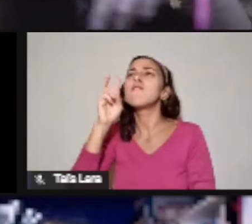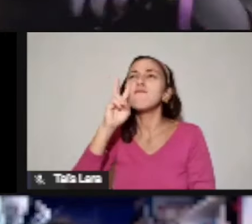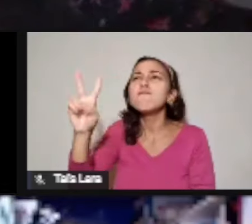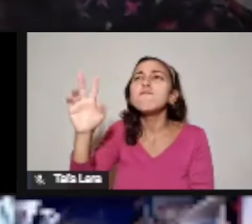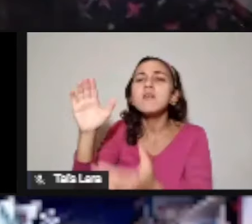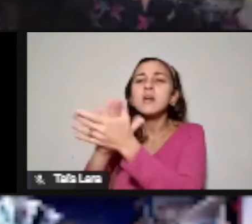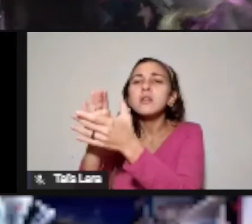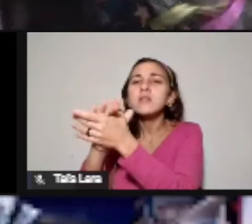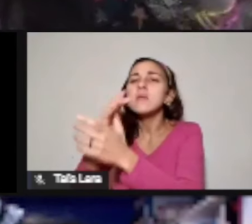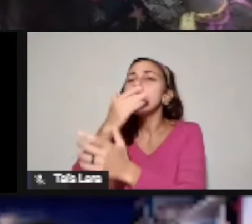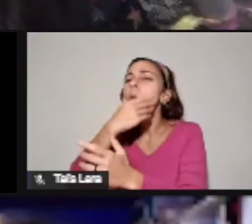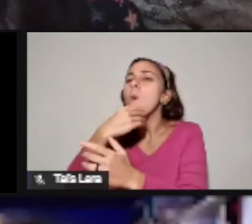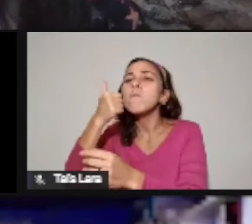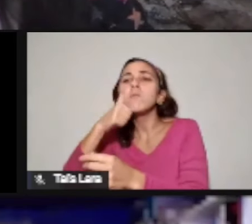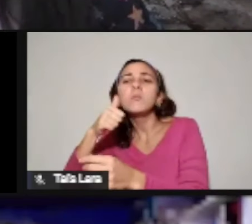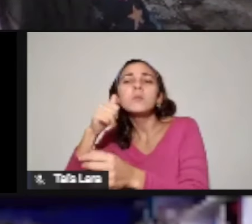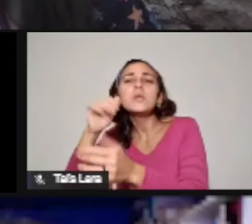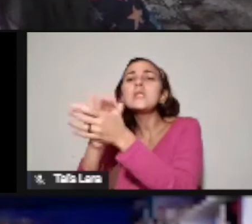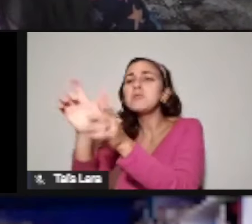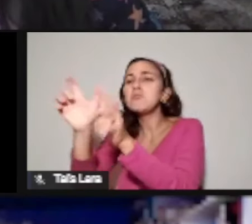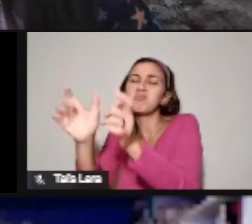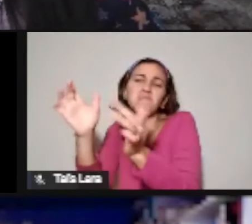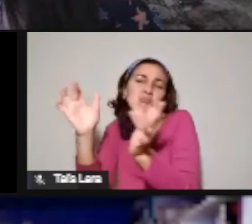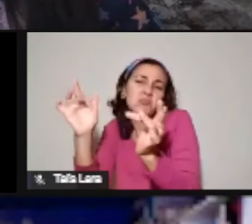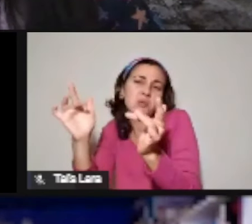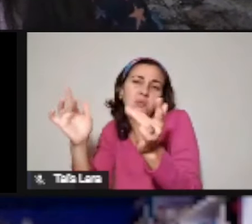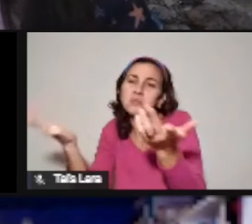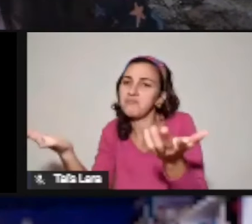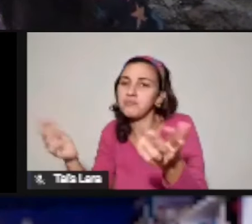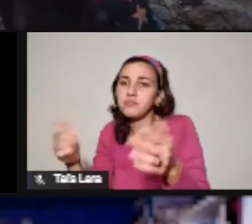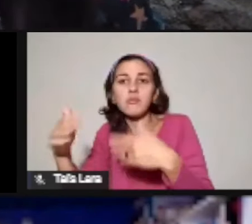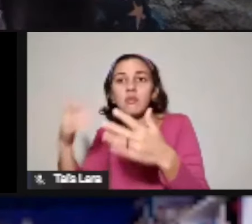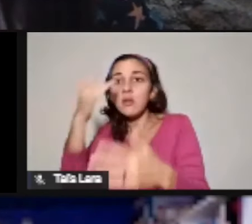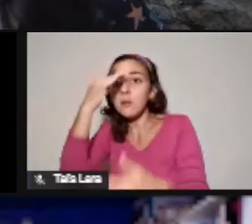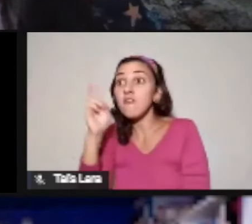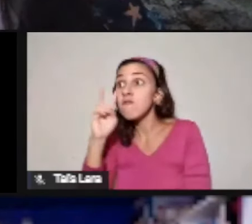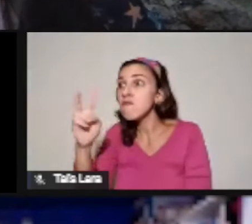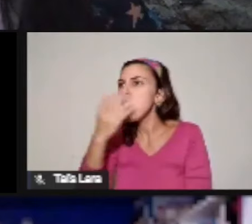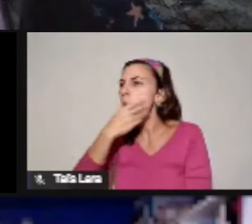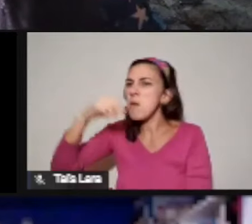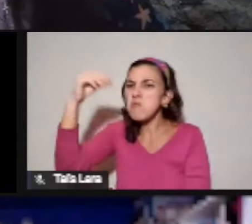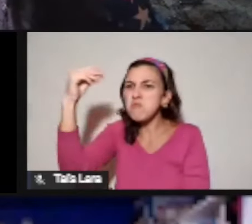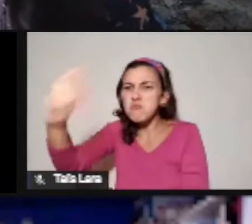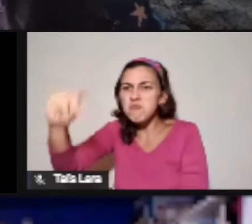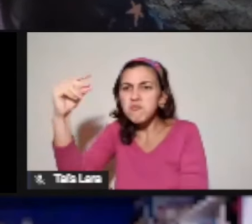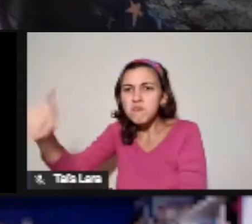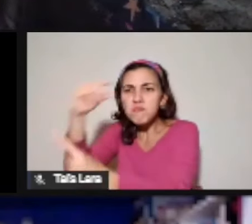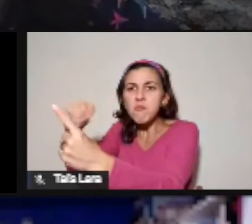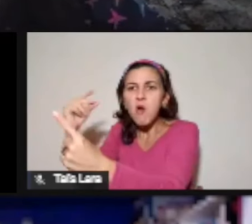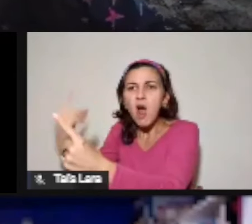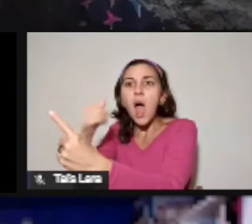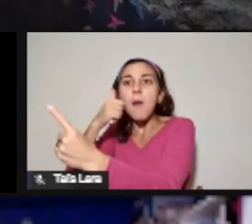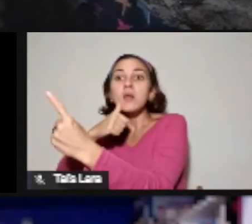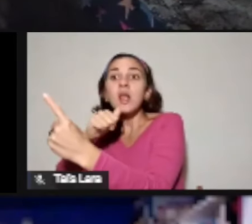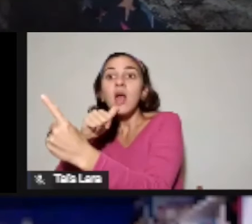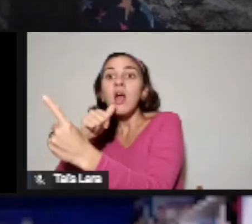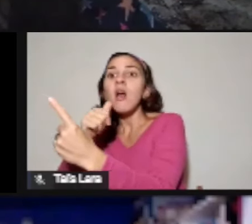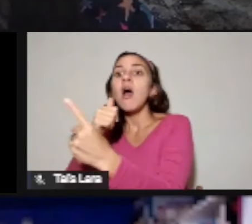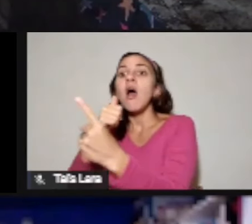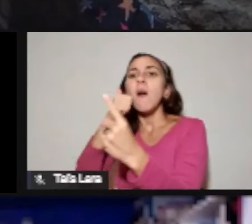namorados, companheiros, enfim... das pessoas verem um homem agredir e todo mundo falar, ah, não, mas é uma briga